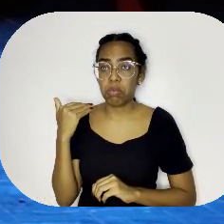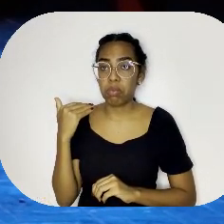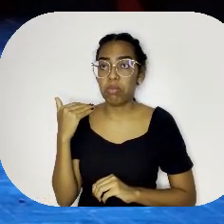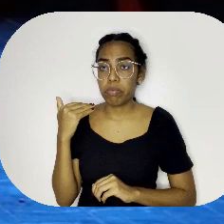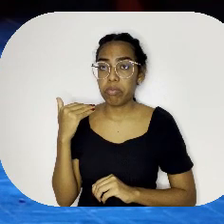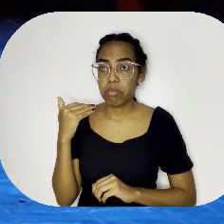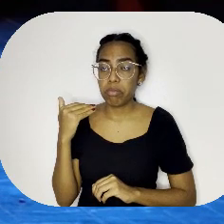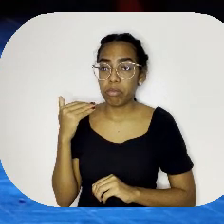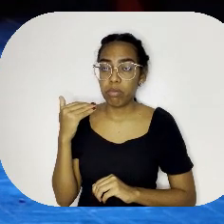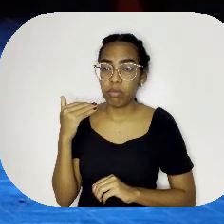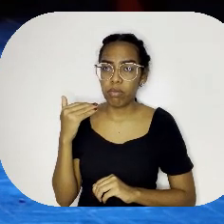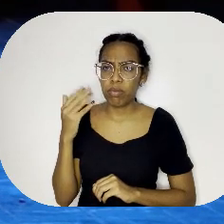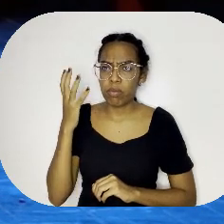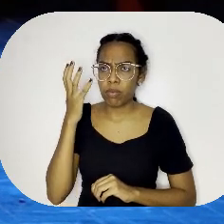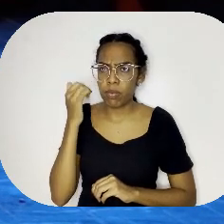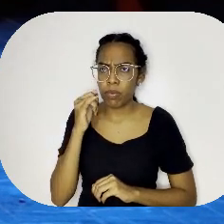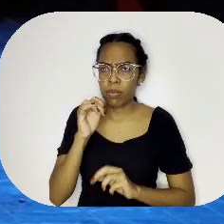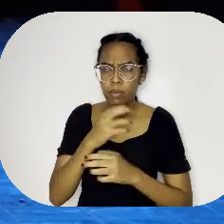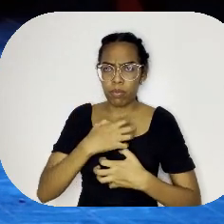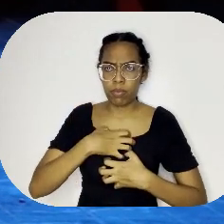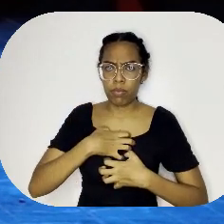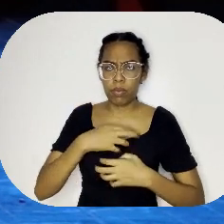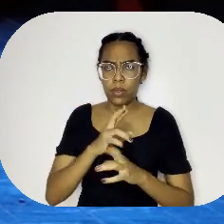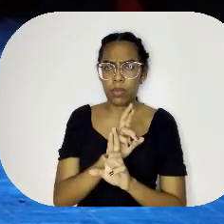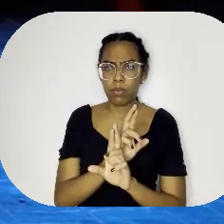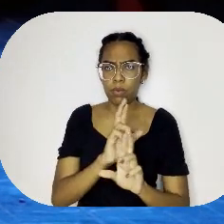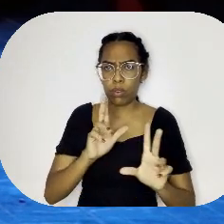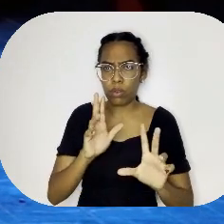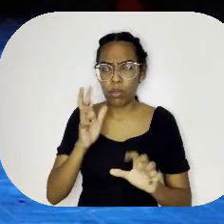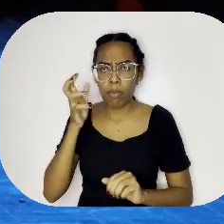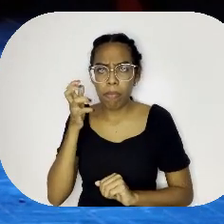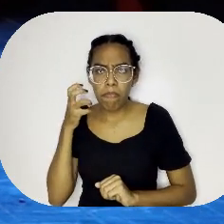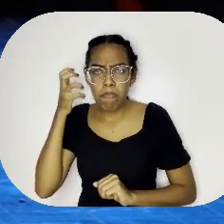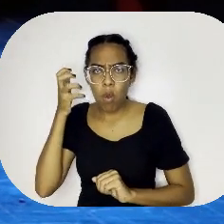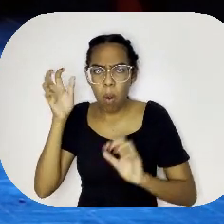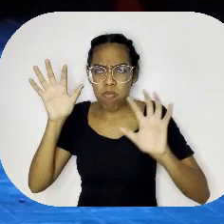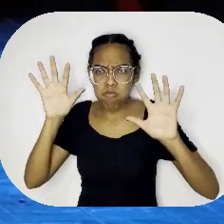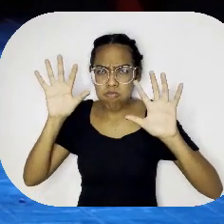A nebulosa, estranha, imensa música sombria.